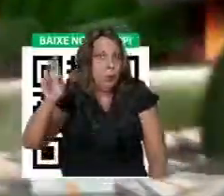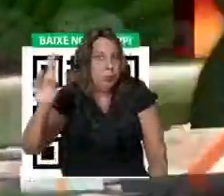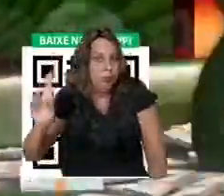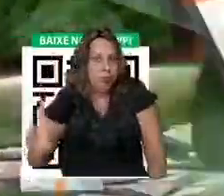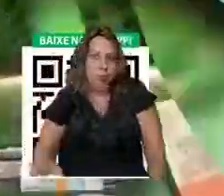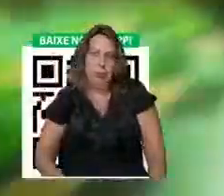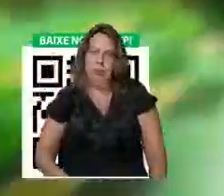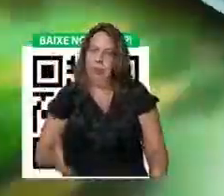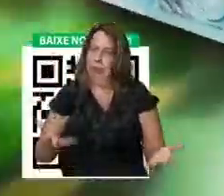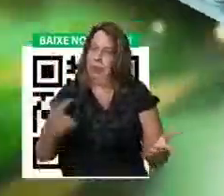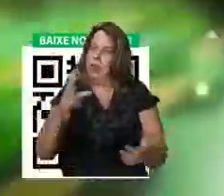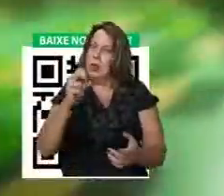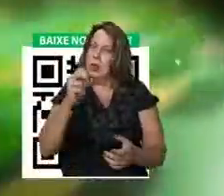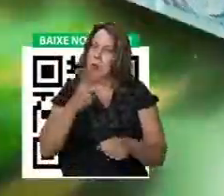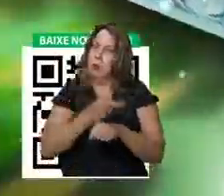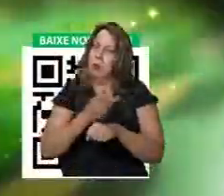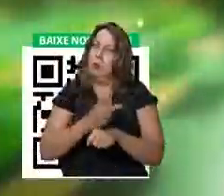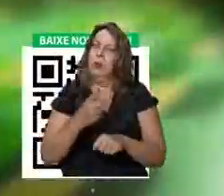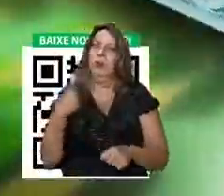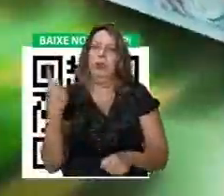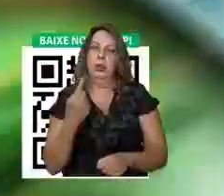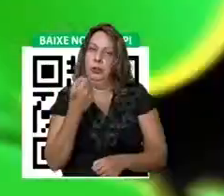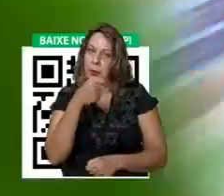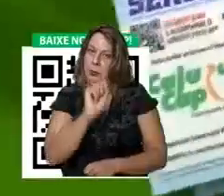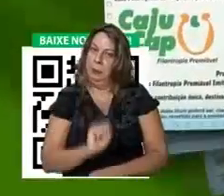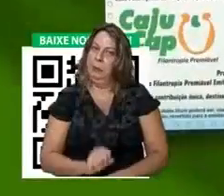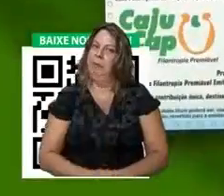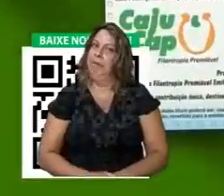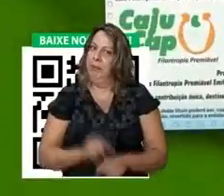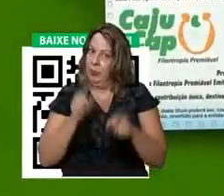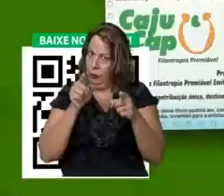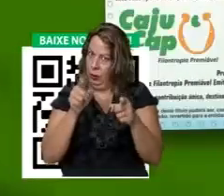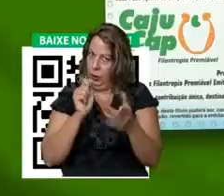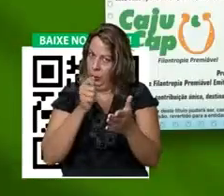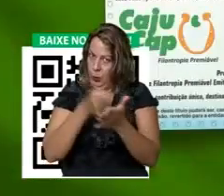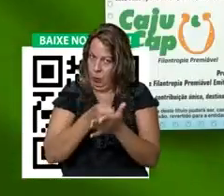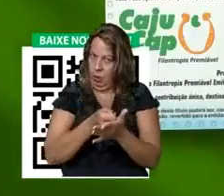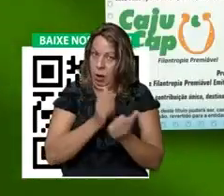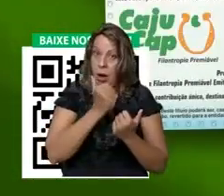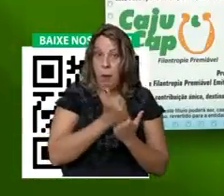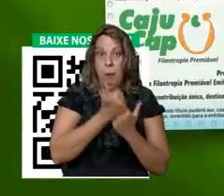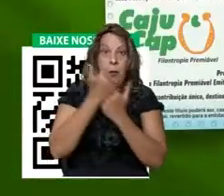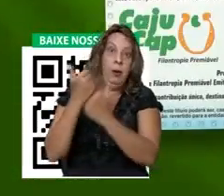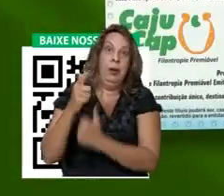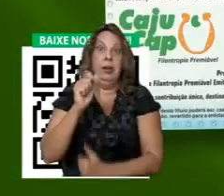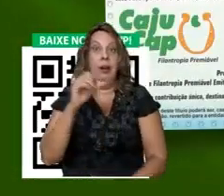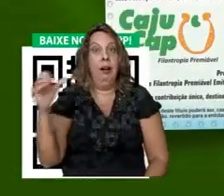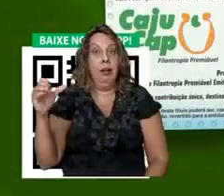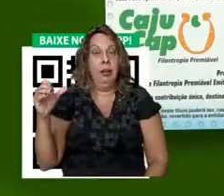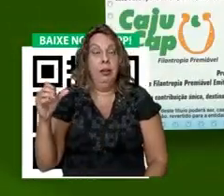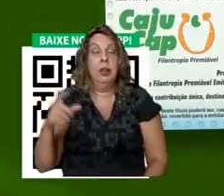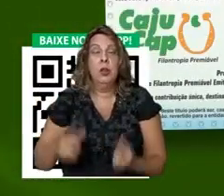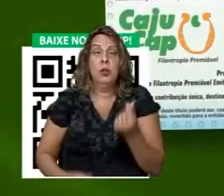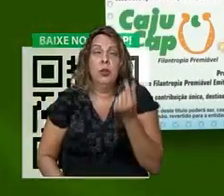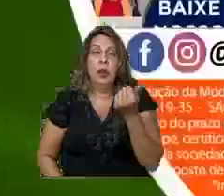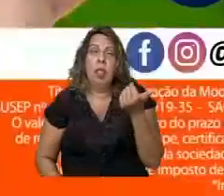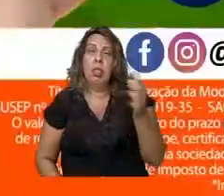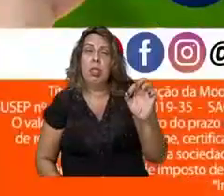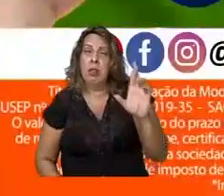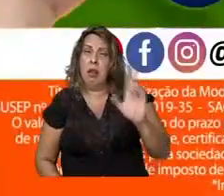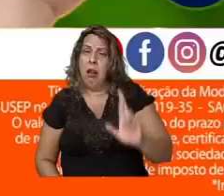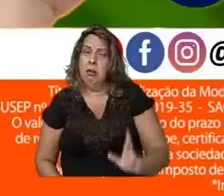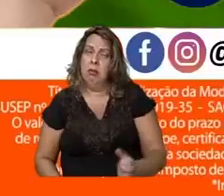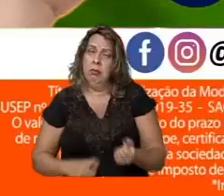no terceiro e 50 prêmios de 500 reais no GCGIP. Você ajuda o GAC e concorre a tudo isso por apenas 10 reais. Caju